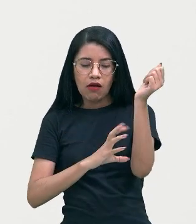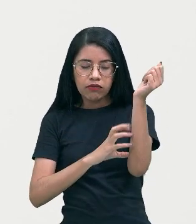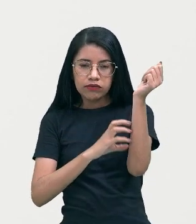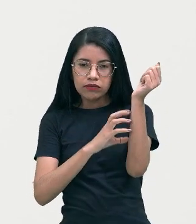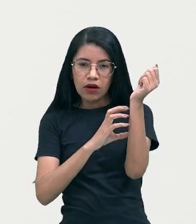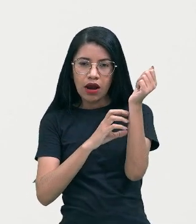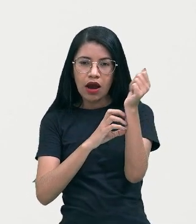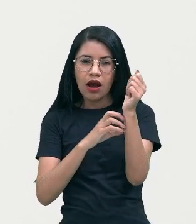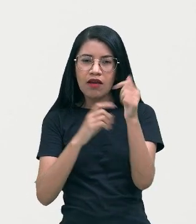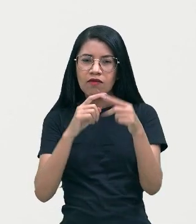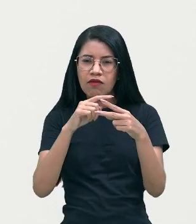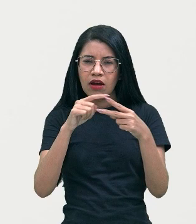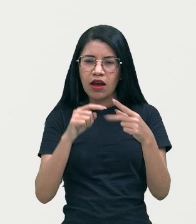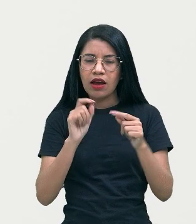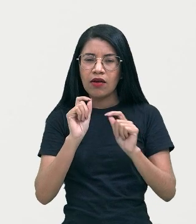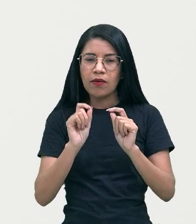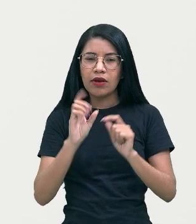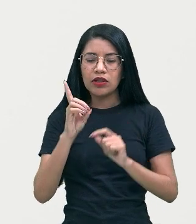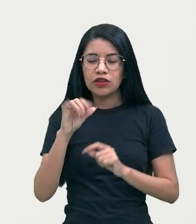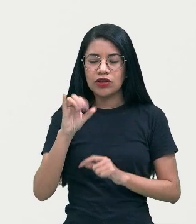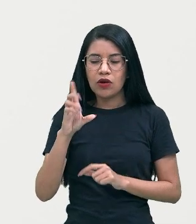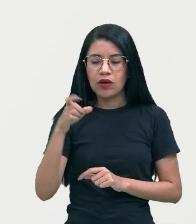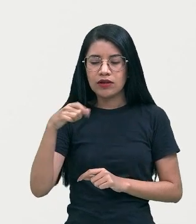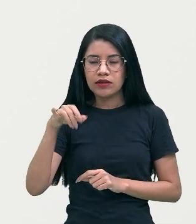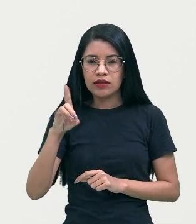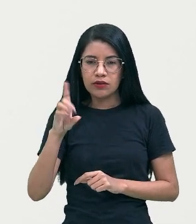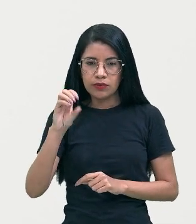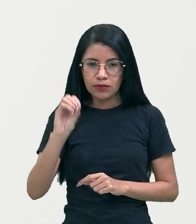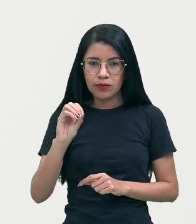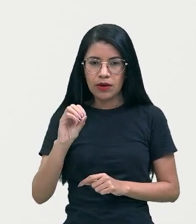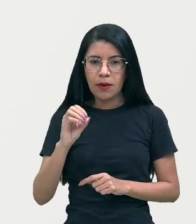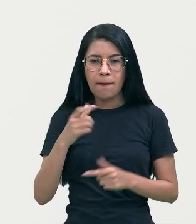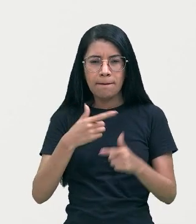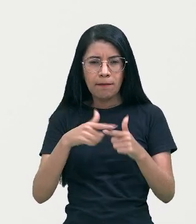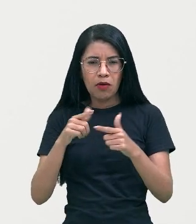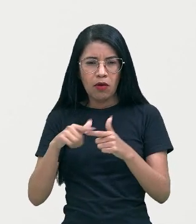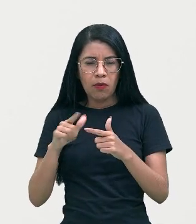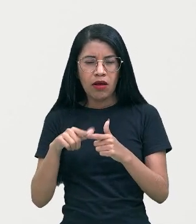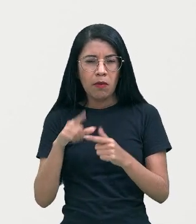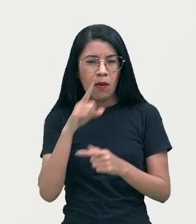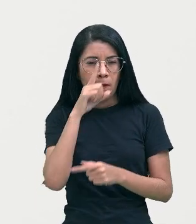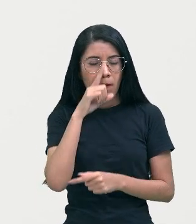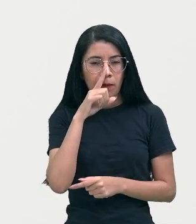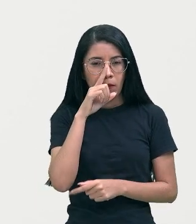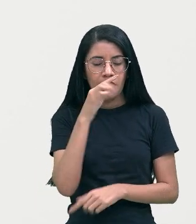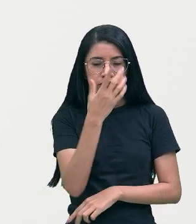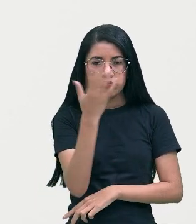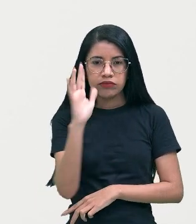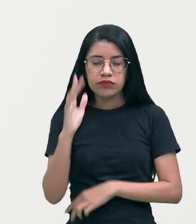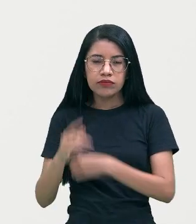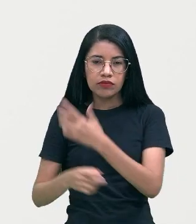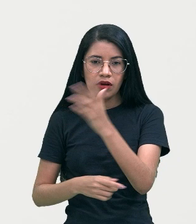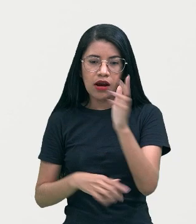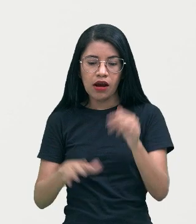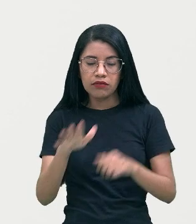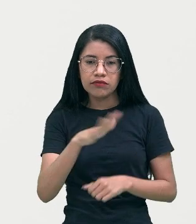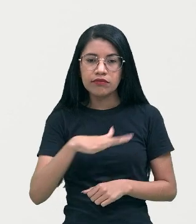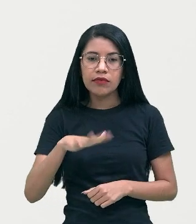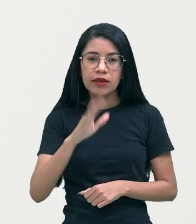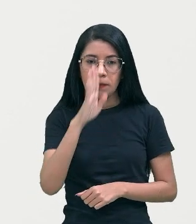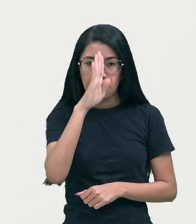enxofre. Esse fenômeno pode provocar graves problemas ambientais, principalmente para o ambiente, tá, gente? E